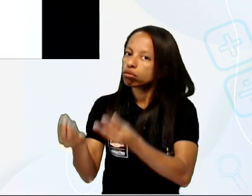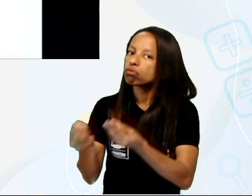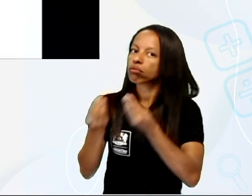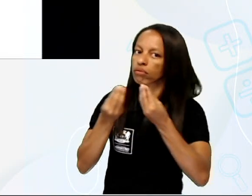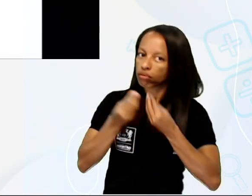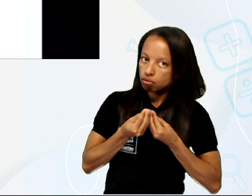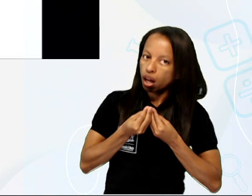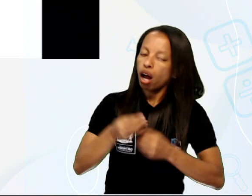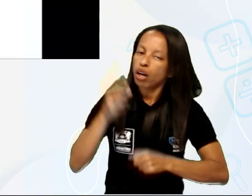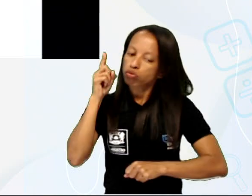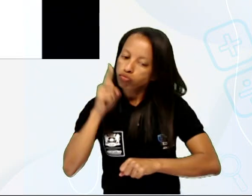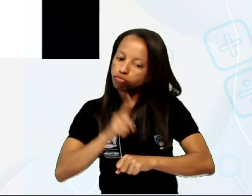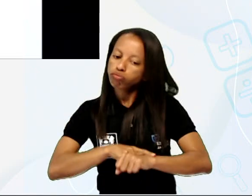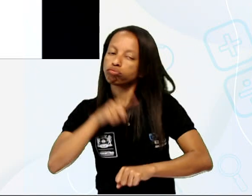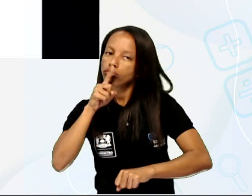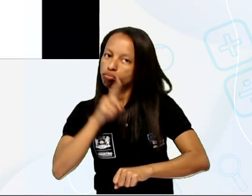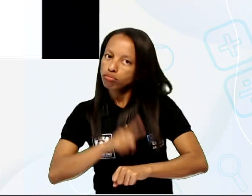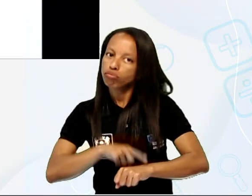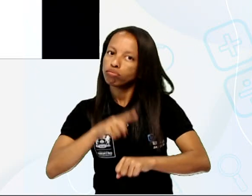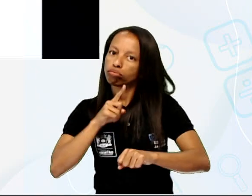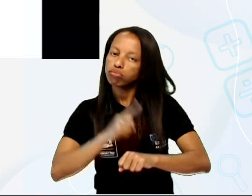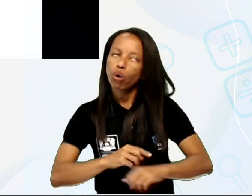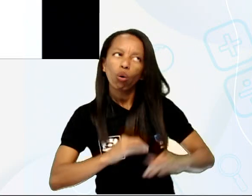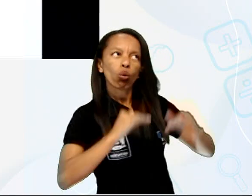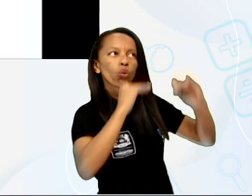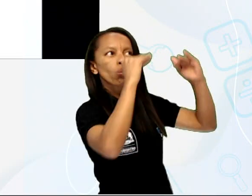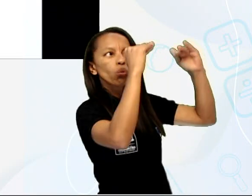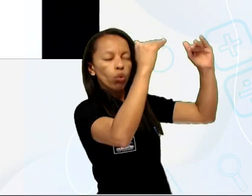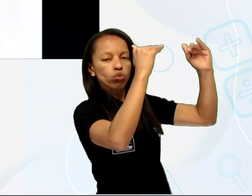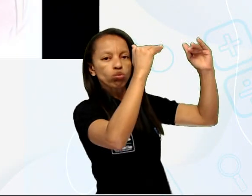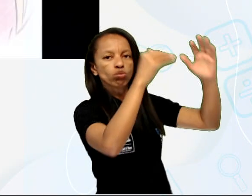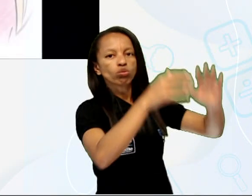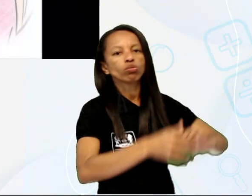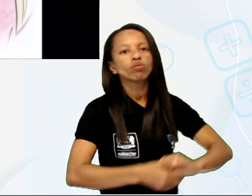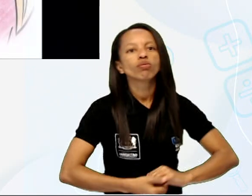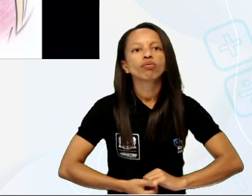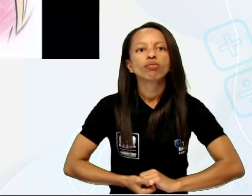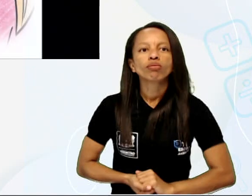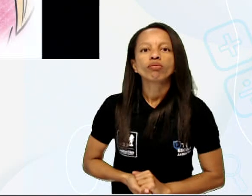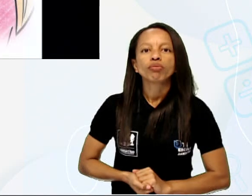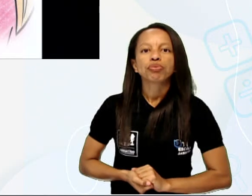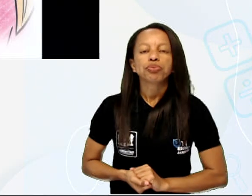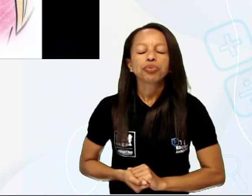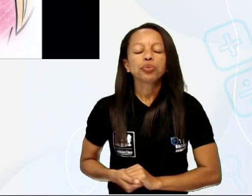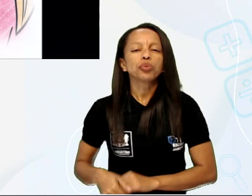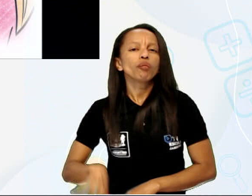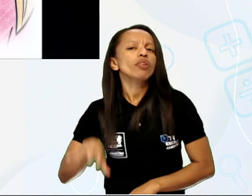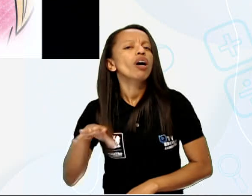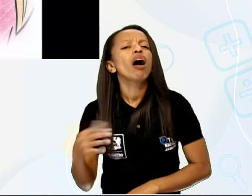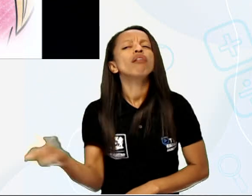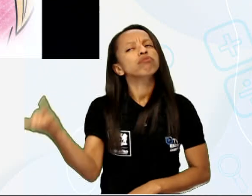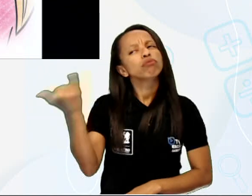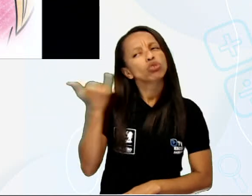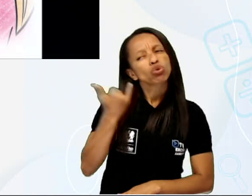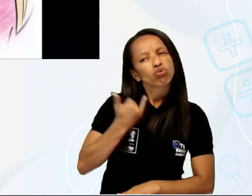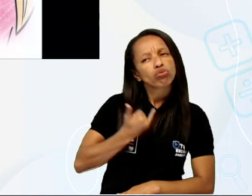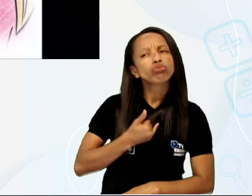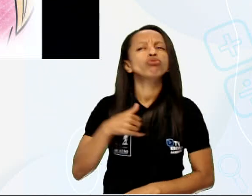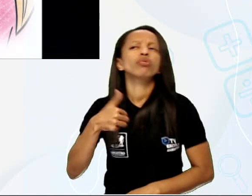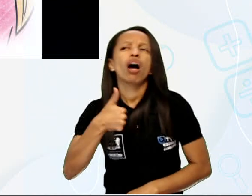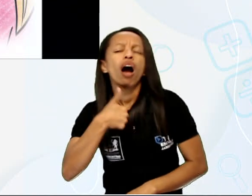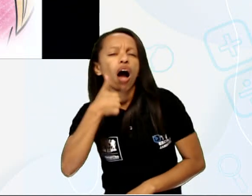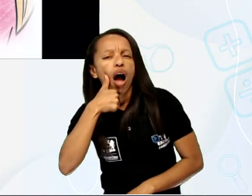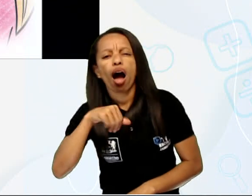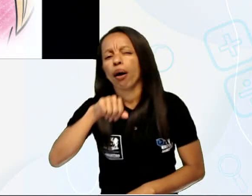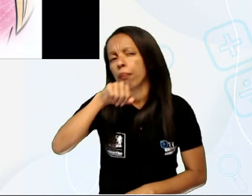instante, ela deve manter fora do nosso alcance. Ouvir a mamãe é o melhor a fazer, porque